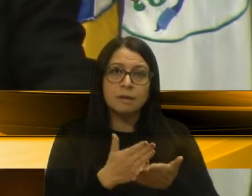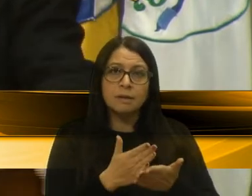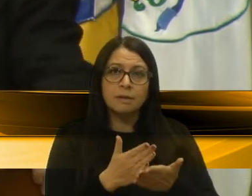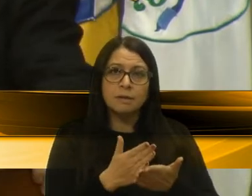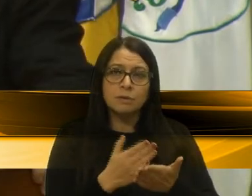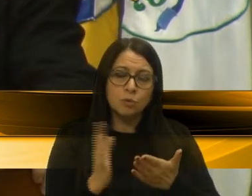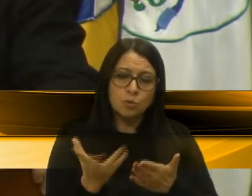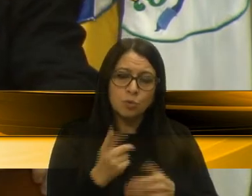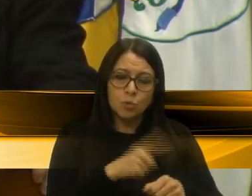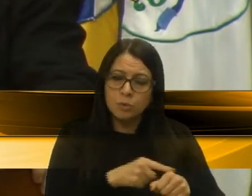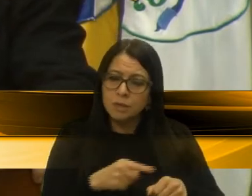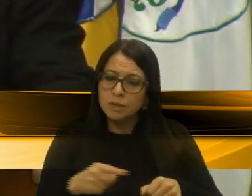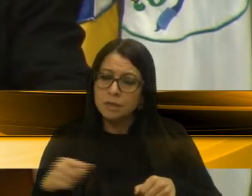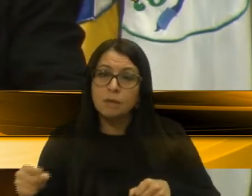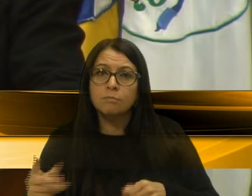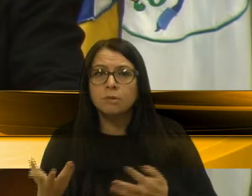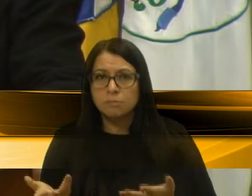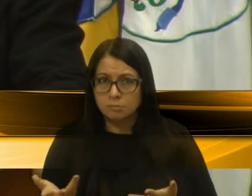durante todo esse período,